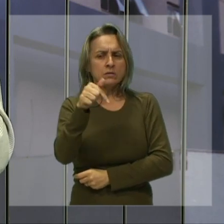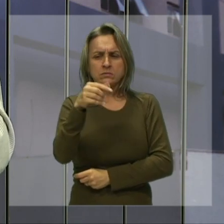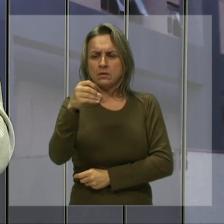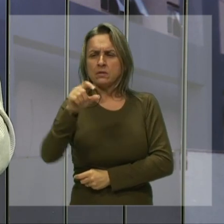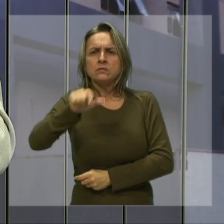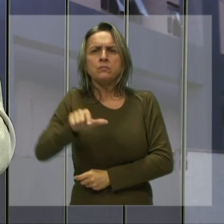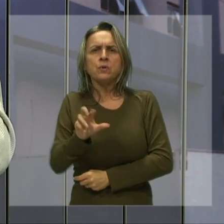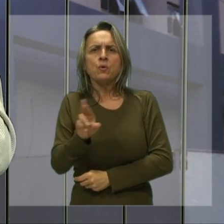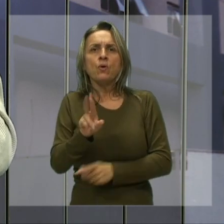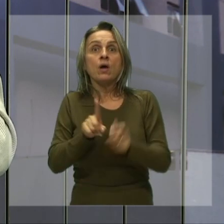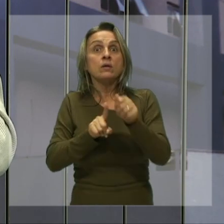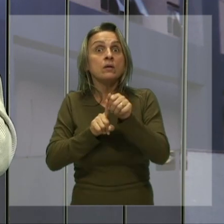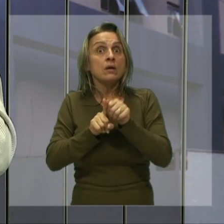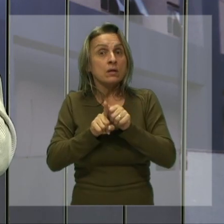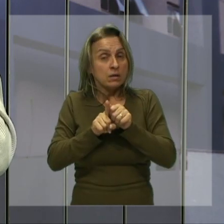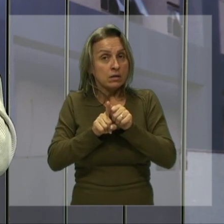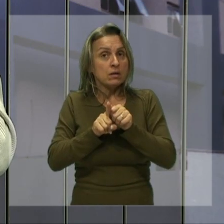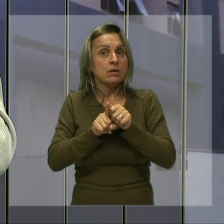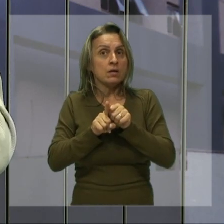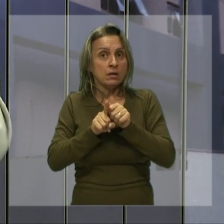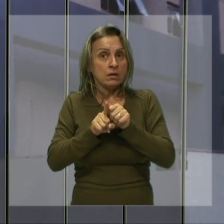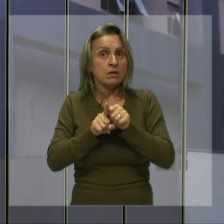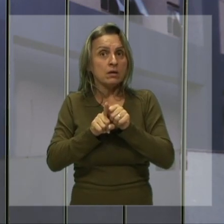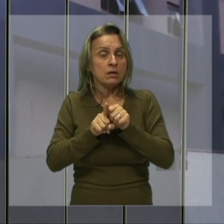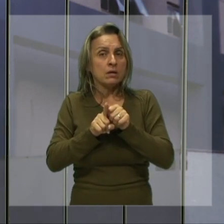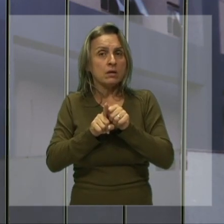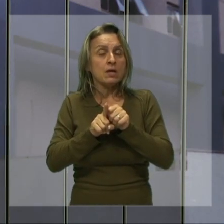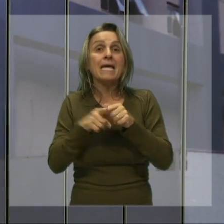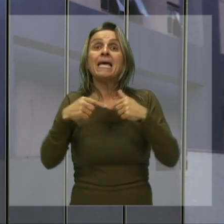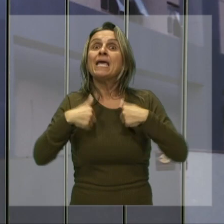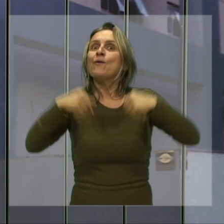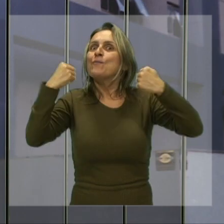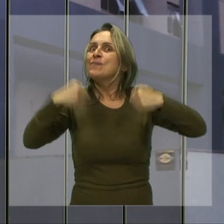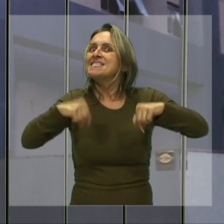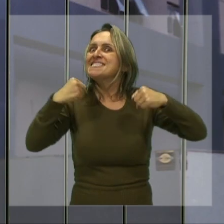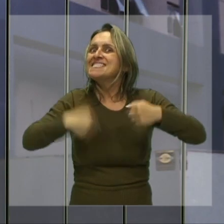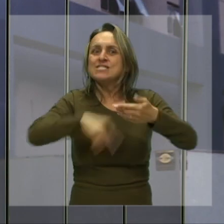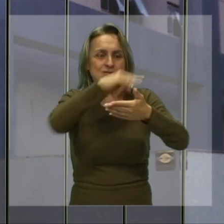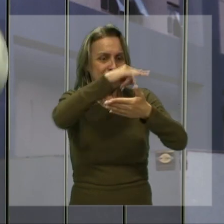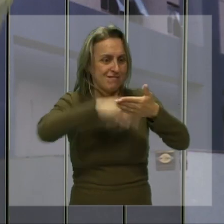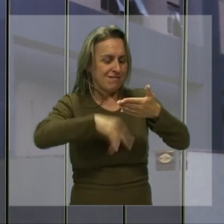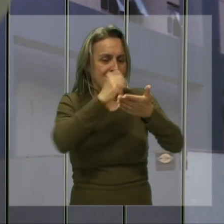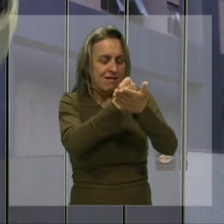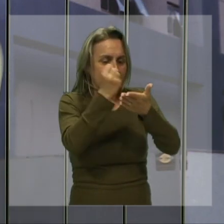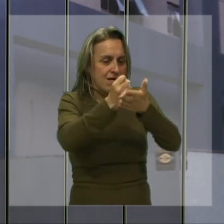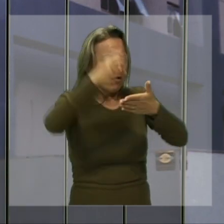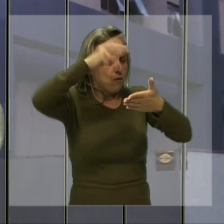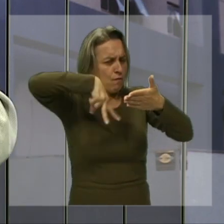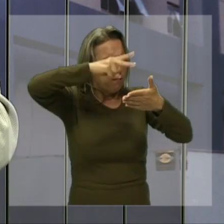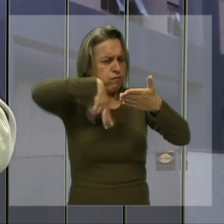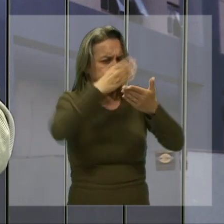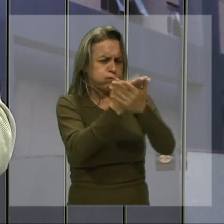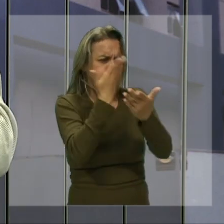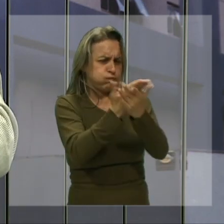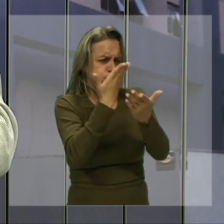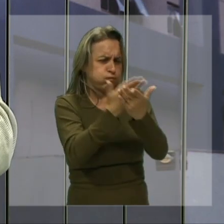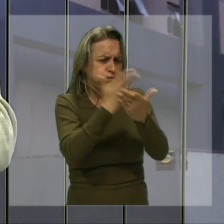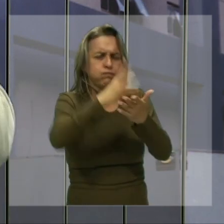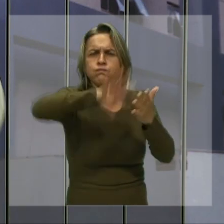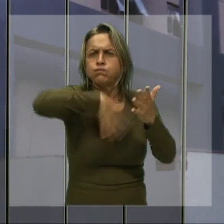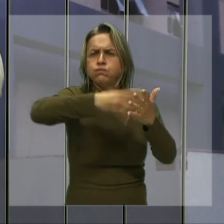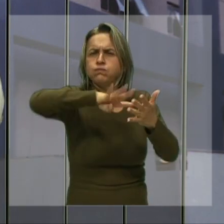R$1.700.000 por mês. Eu tenho que me debruçar nesse contrato. Eu tenho que pegar todas as planilhas, olhar